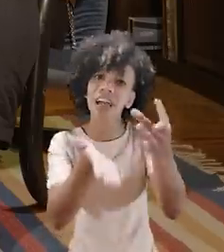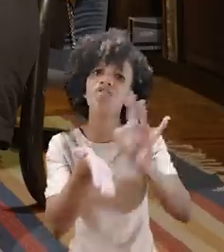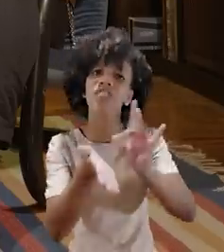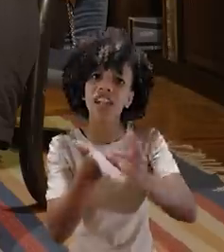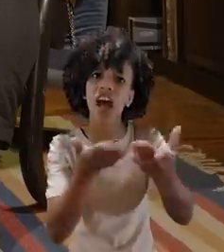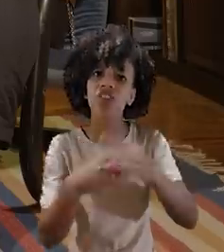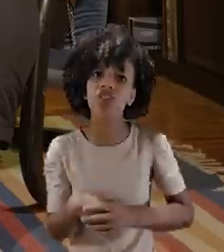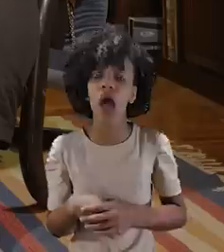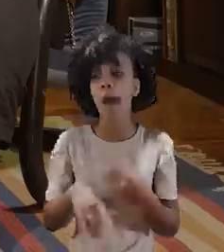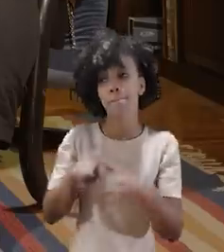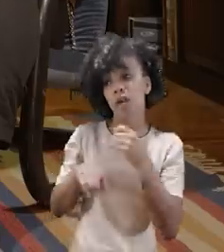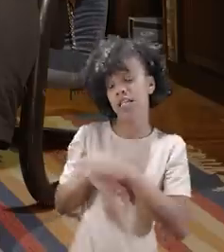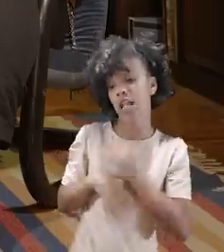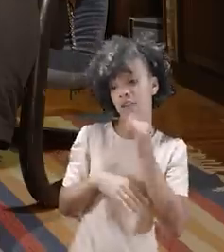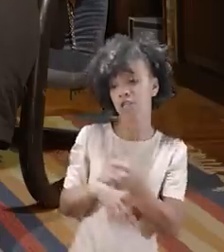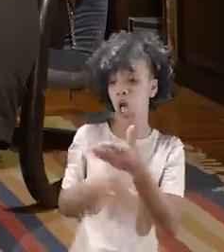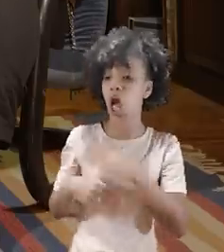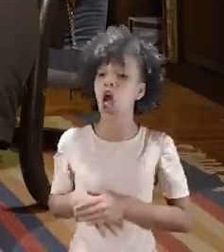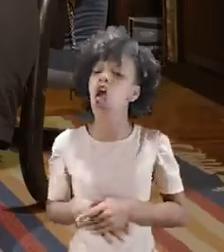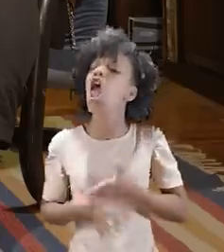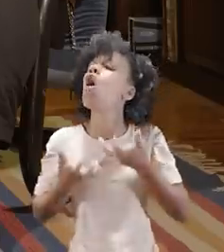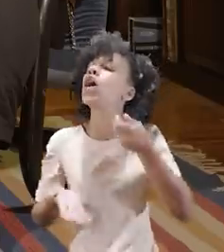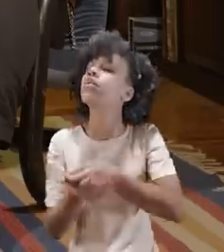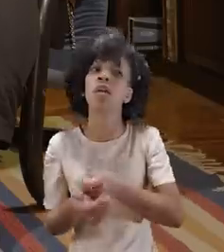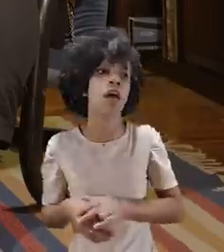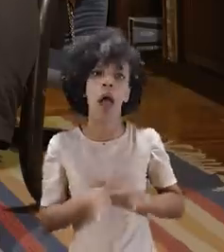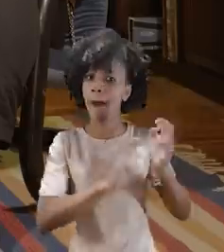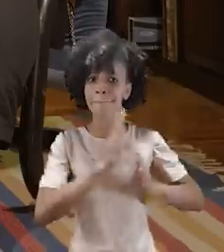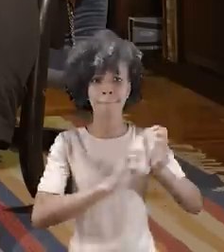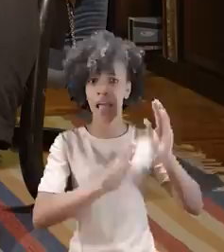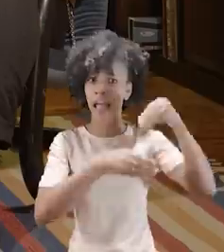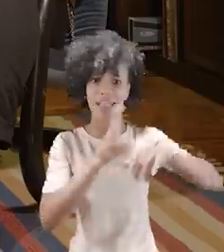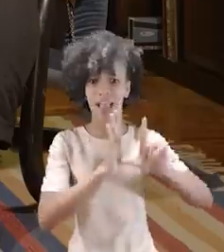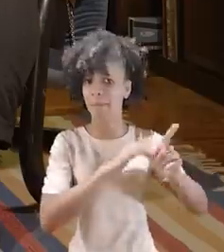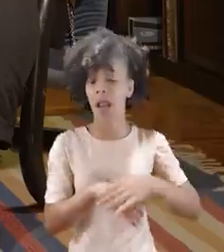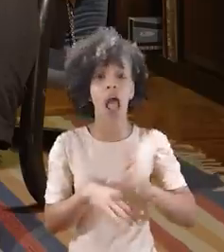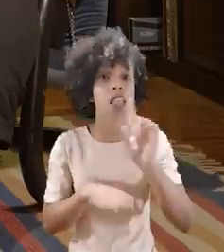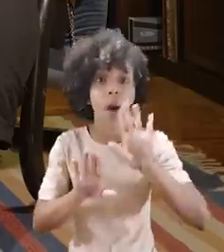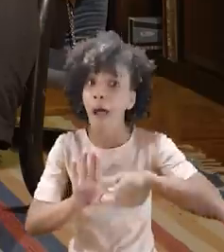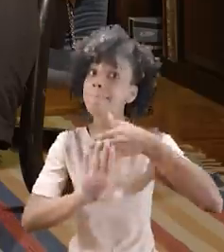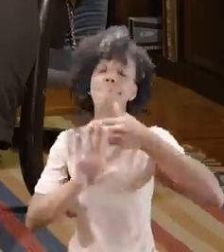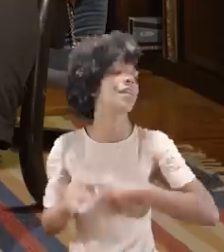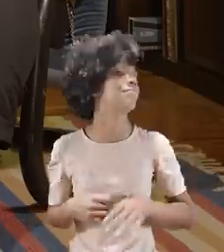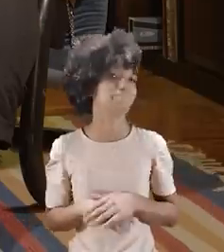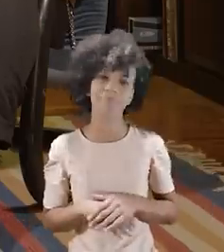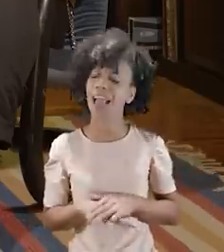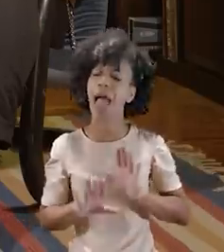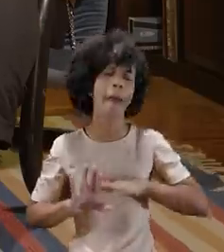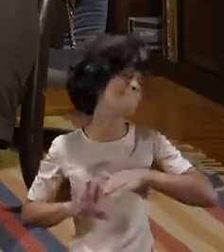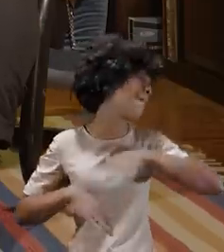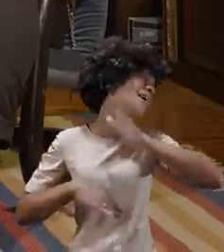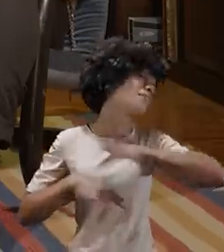verdade entendeu mas é isso é verdade esse cara fala para essa menina agora não eu quero assim arranja uma briga lá para Maria mas não é mais que isso meu velho você não